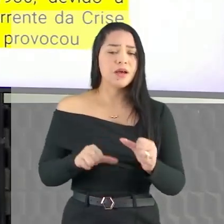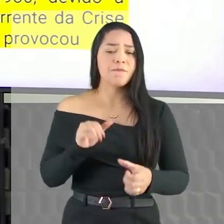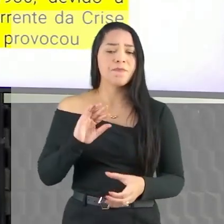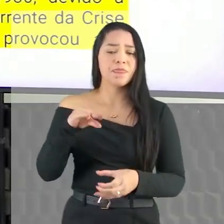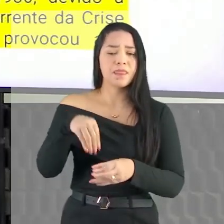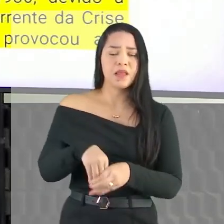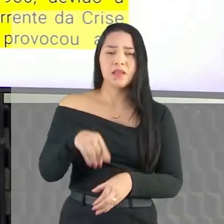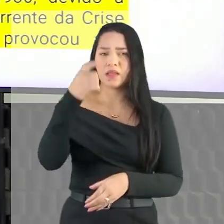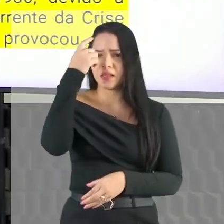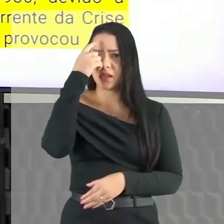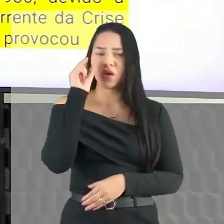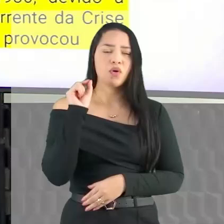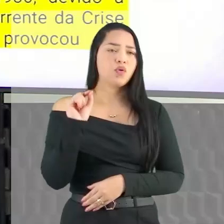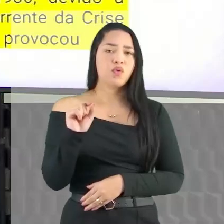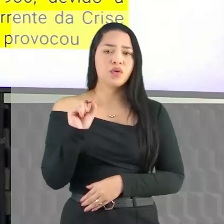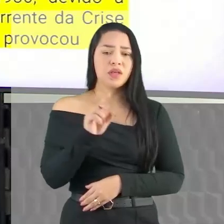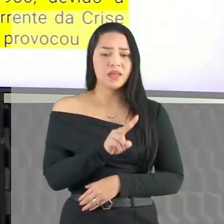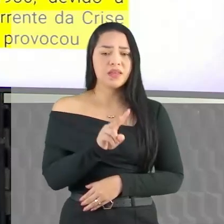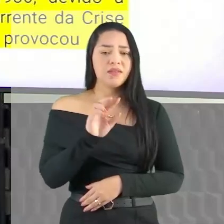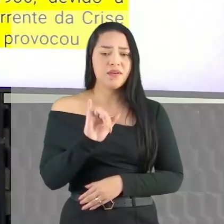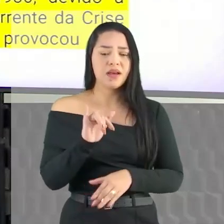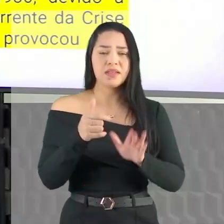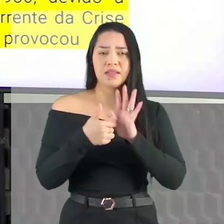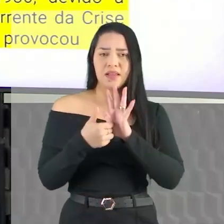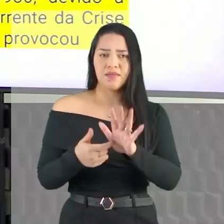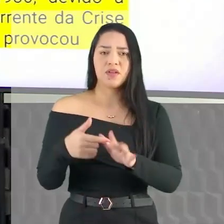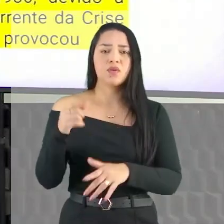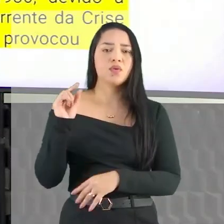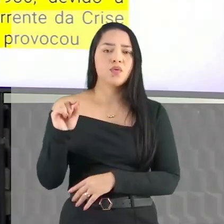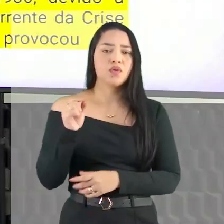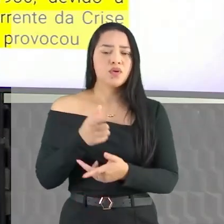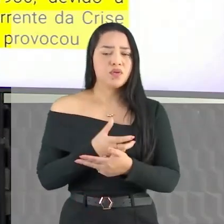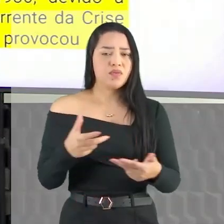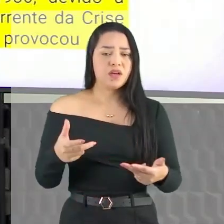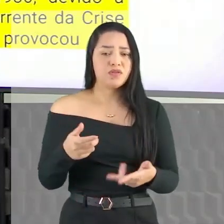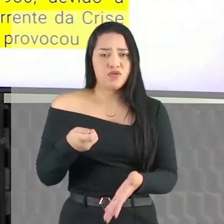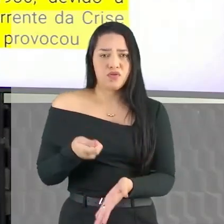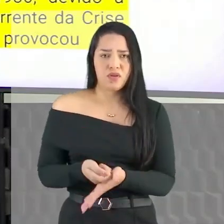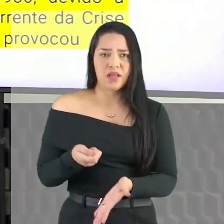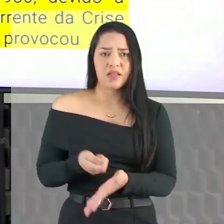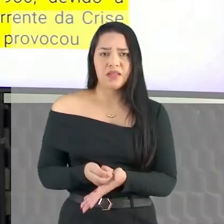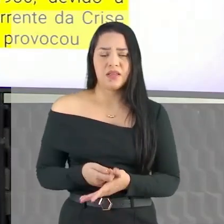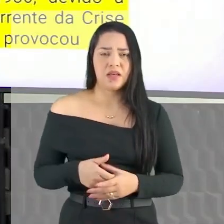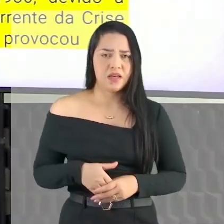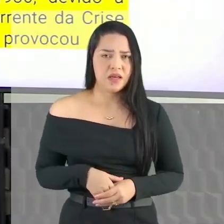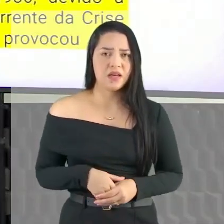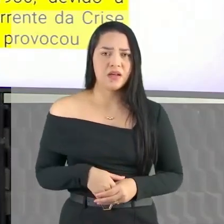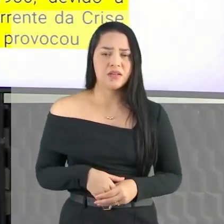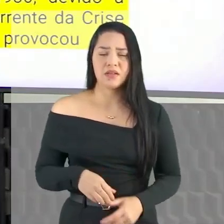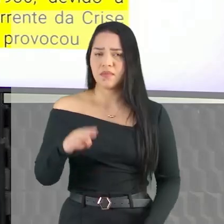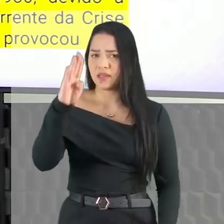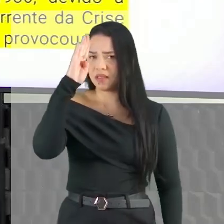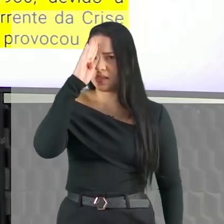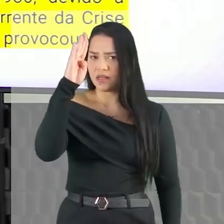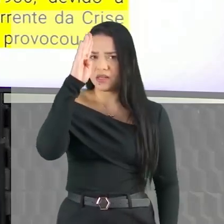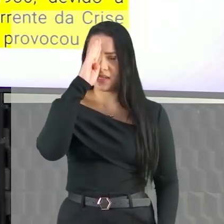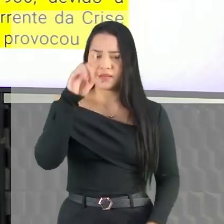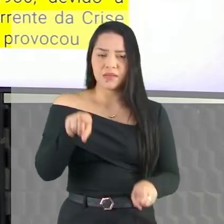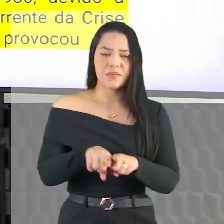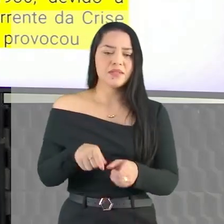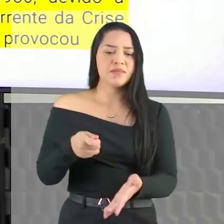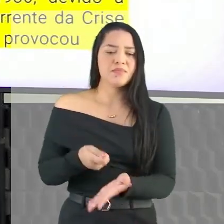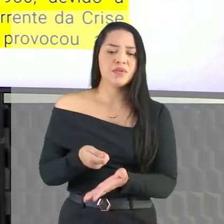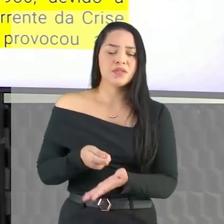aquela ideia, né, que vai se levando entre os regimes totalitários, né? O militarismo, a imposição